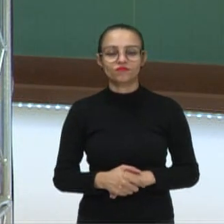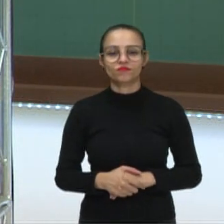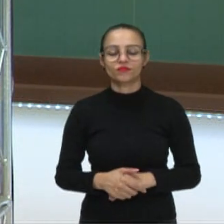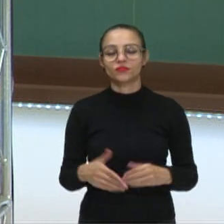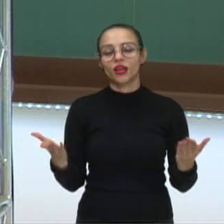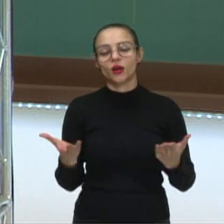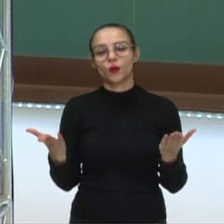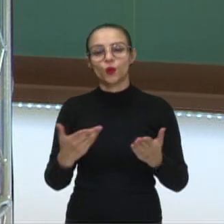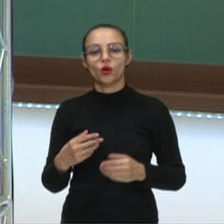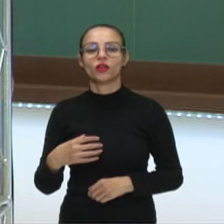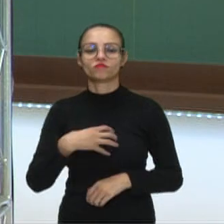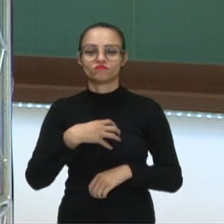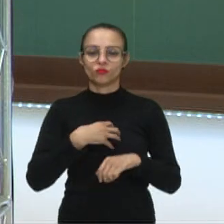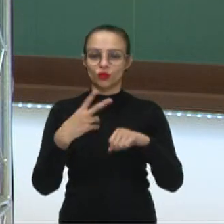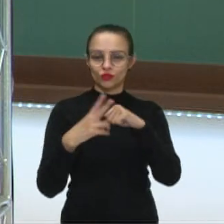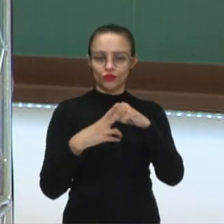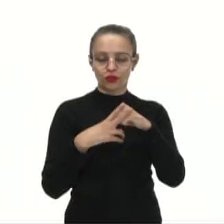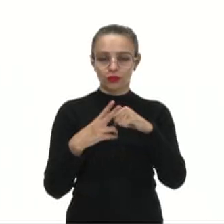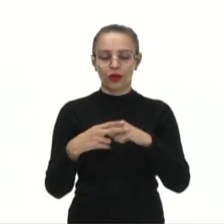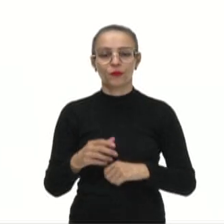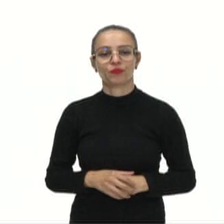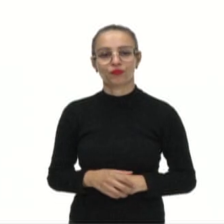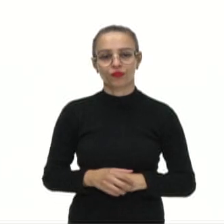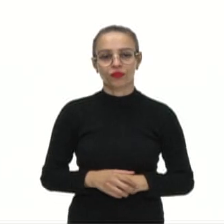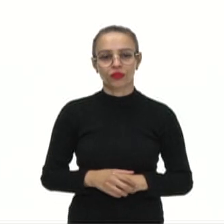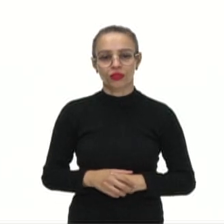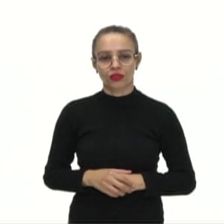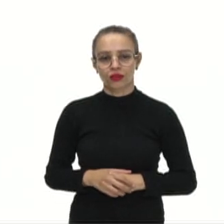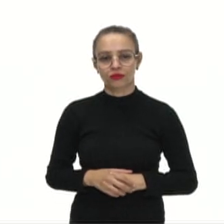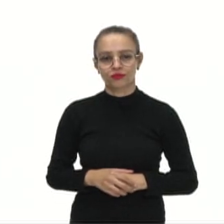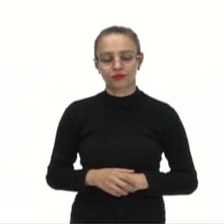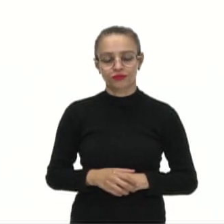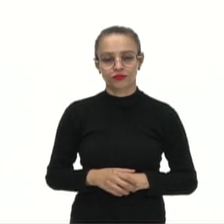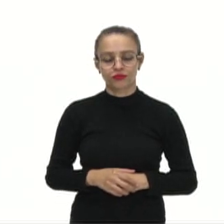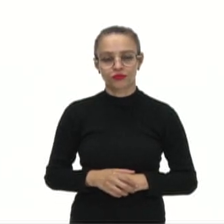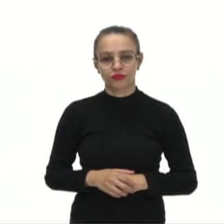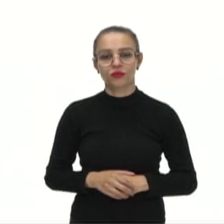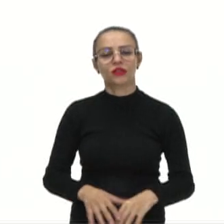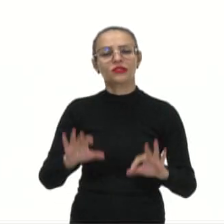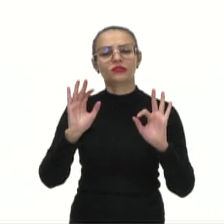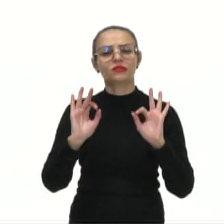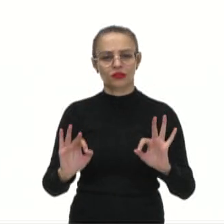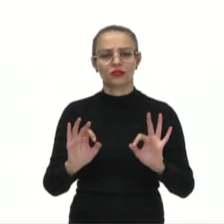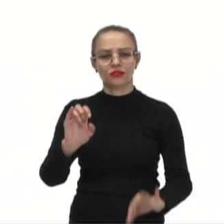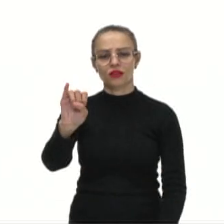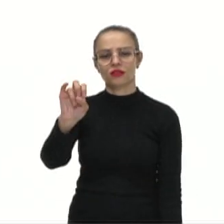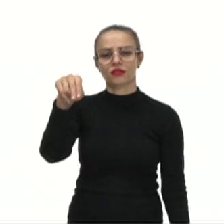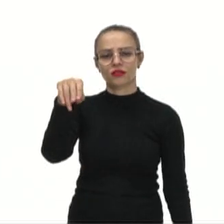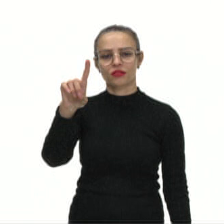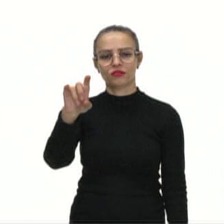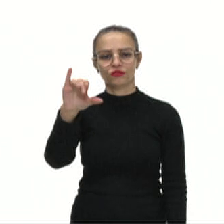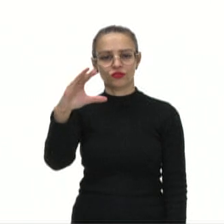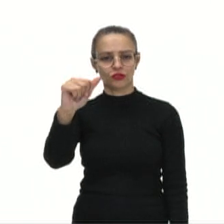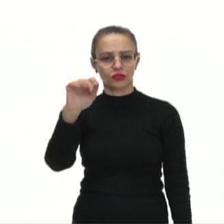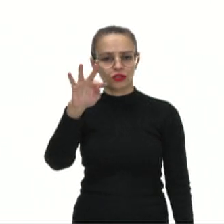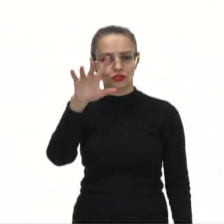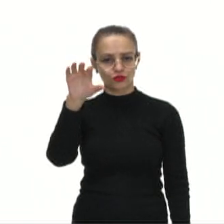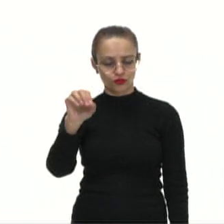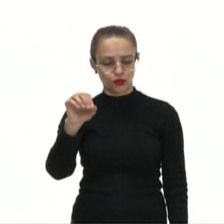Modos e tempos verbais. Então, o indicativo, calcei o sapato do outro. Observe que eu vou